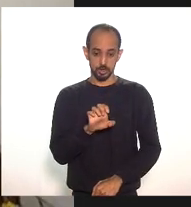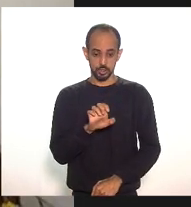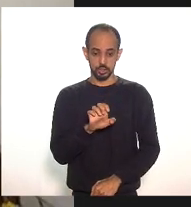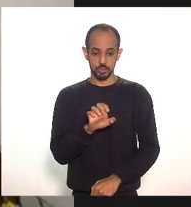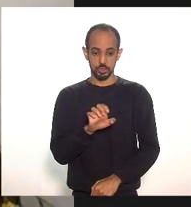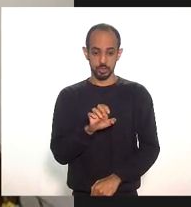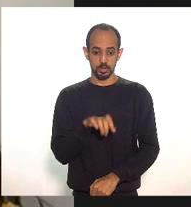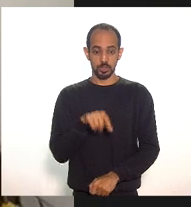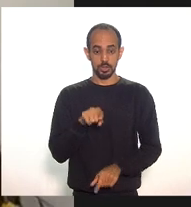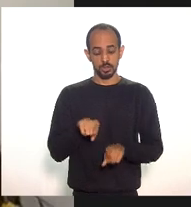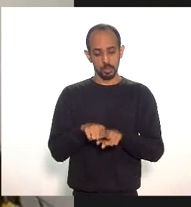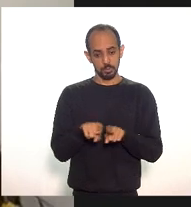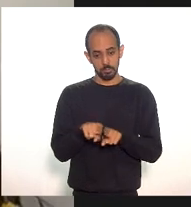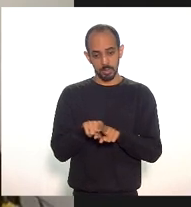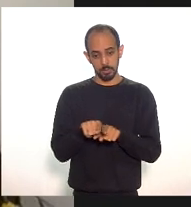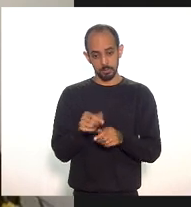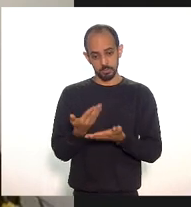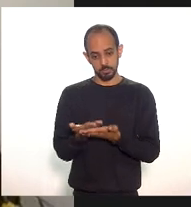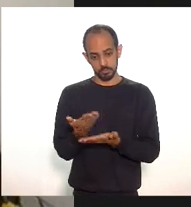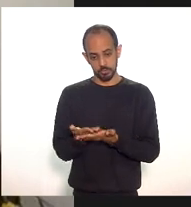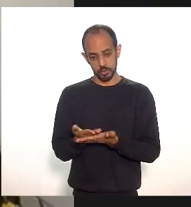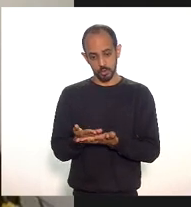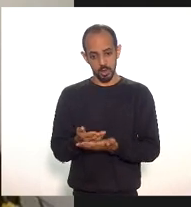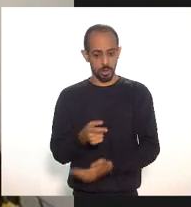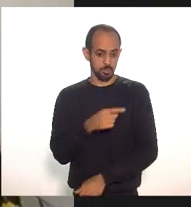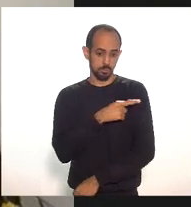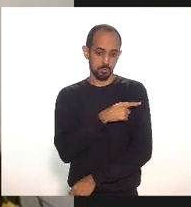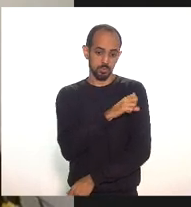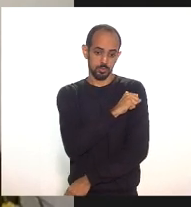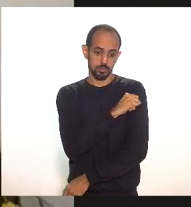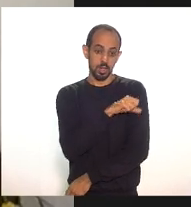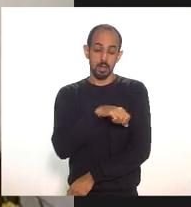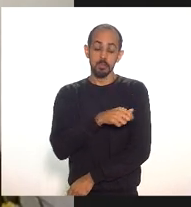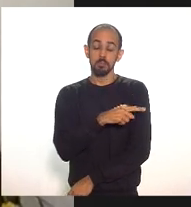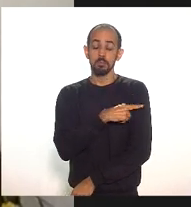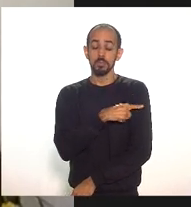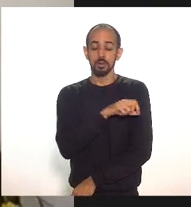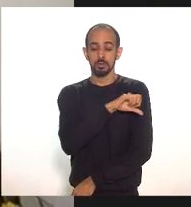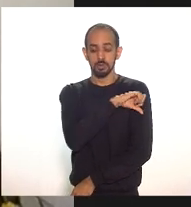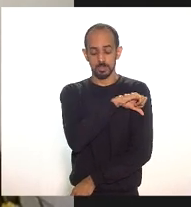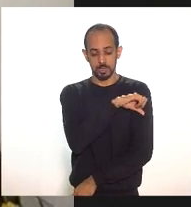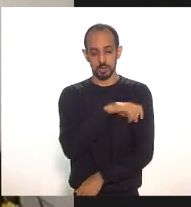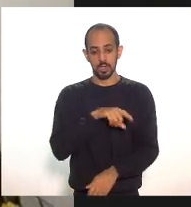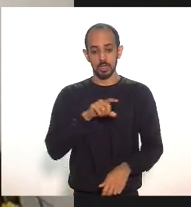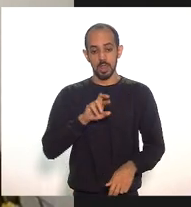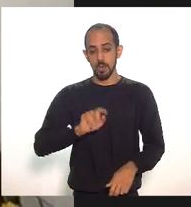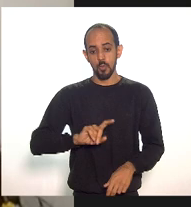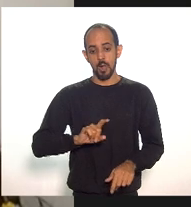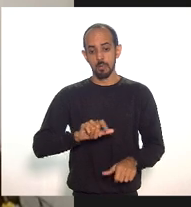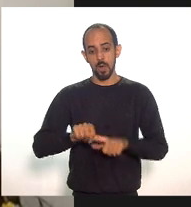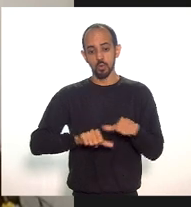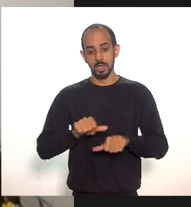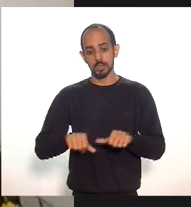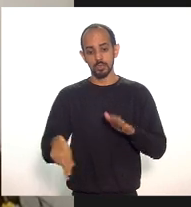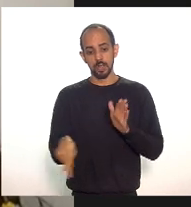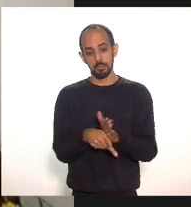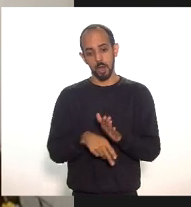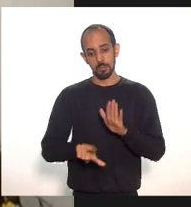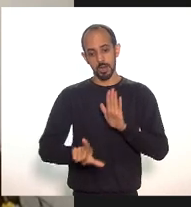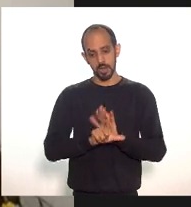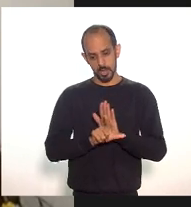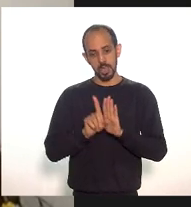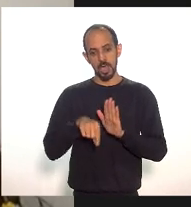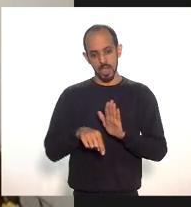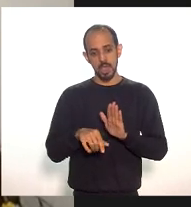ensino fundamental também Então na verdade não é uma alteração necessariamente da própria lei é